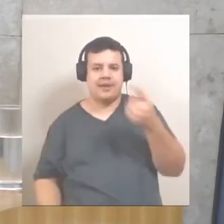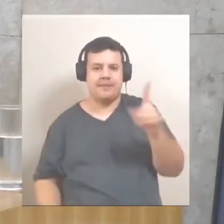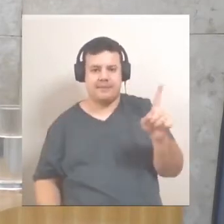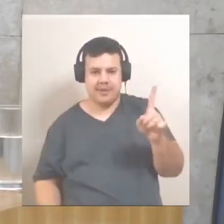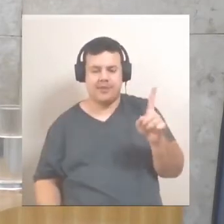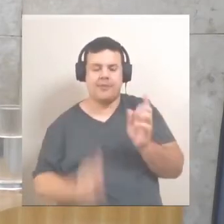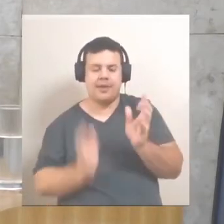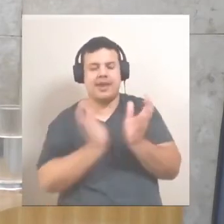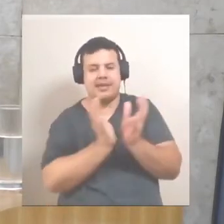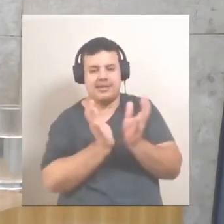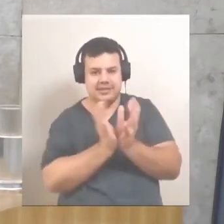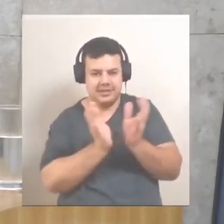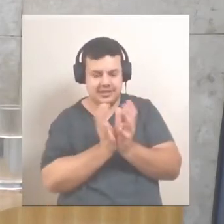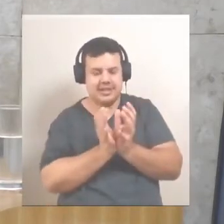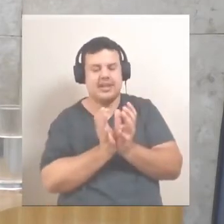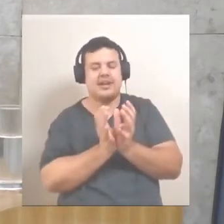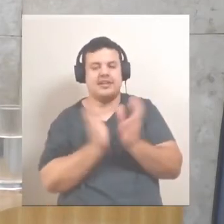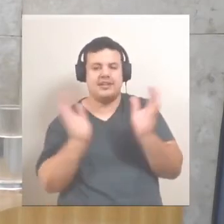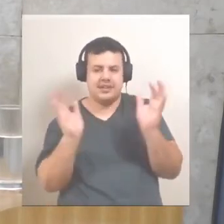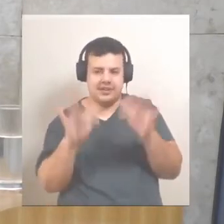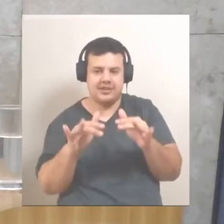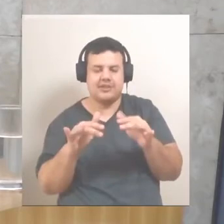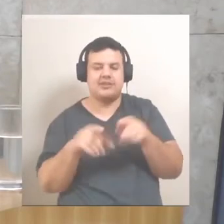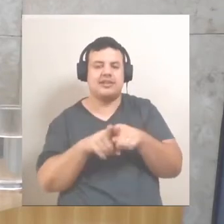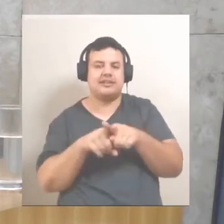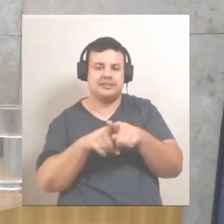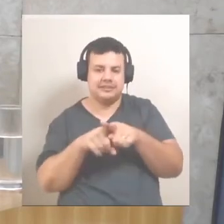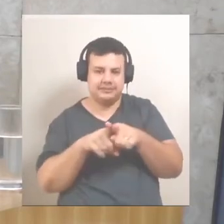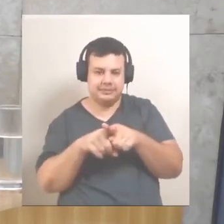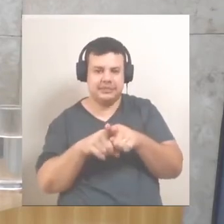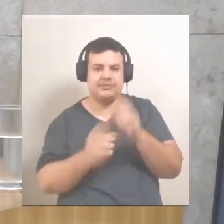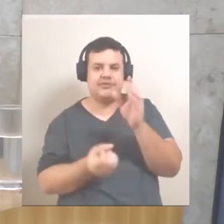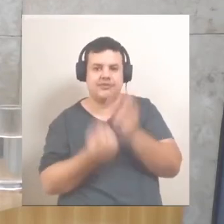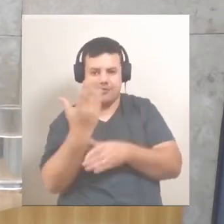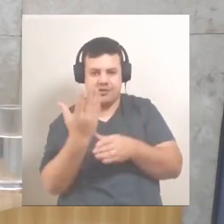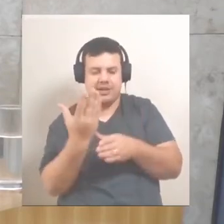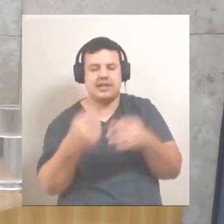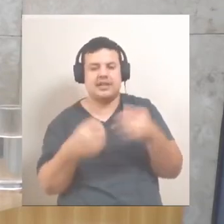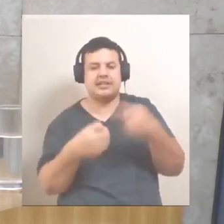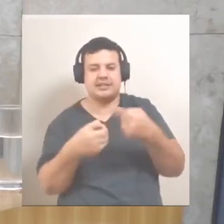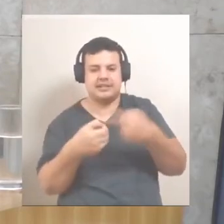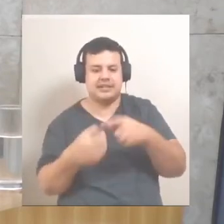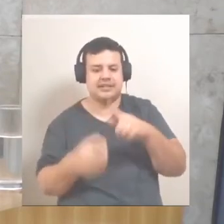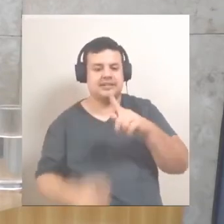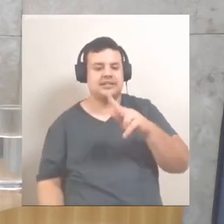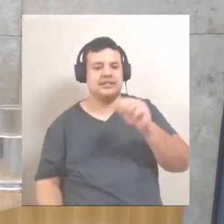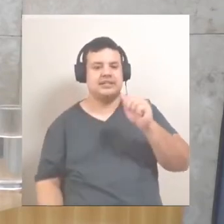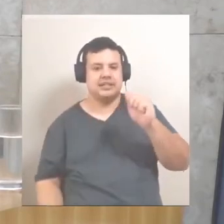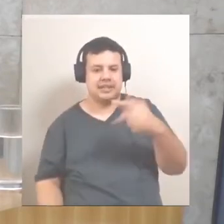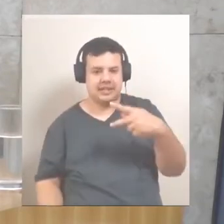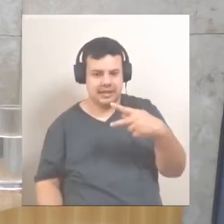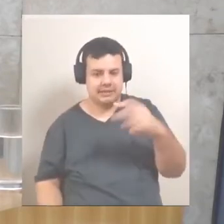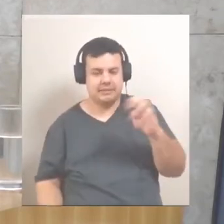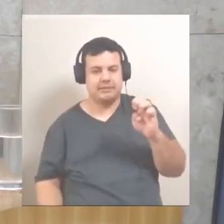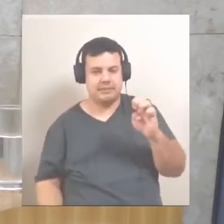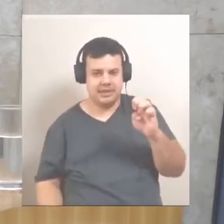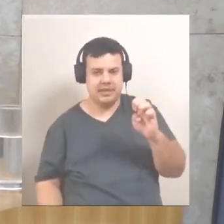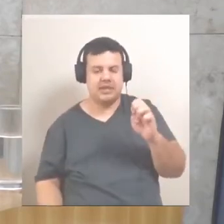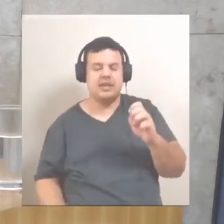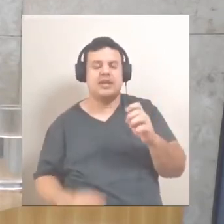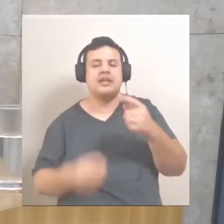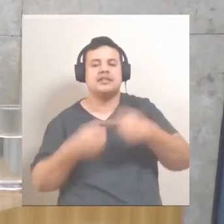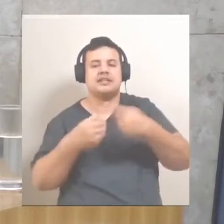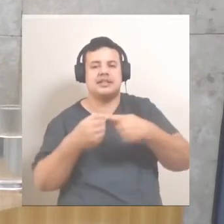a Congregação das Irmãs da Providência, foi fundada na cidade de Gap, na França, pelo sacerdote francês